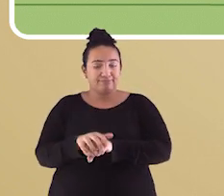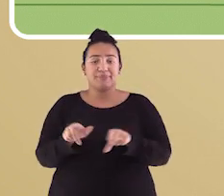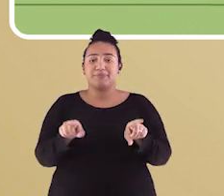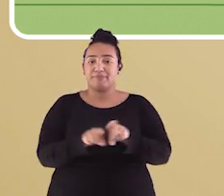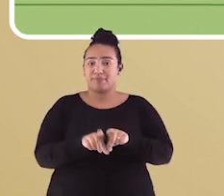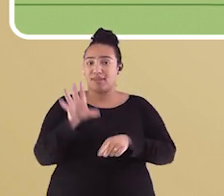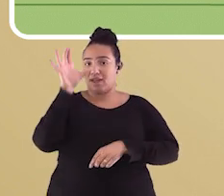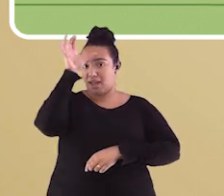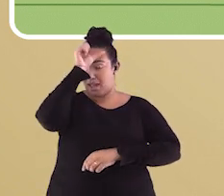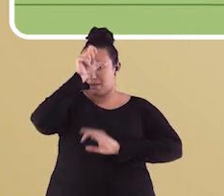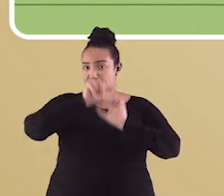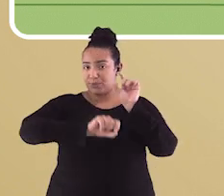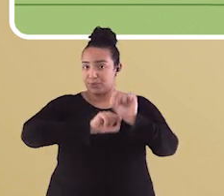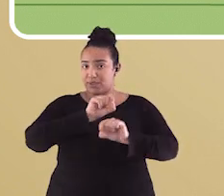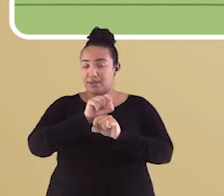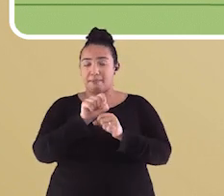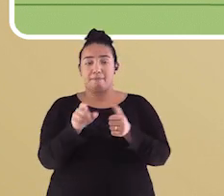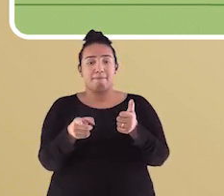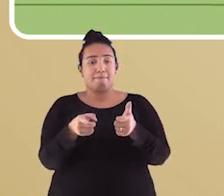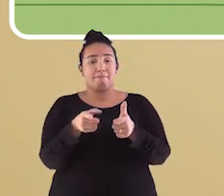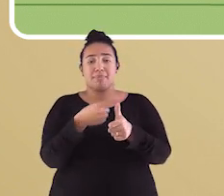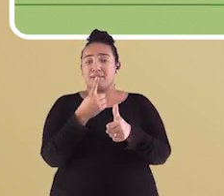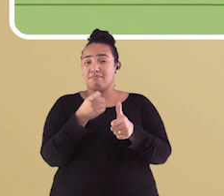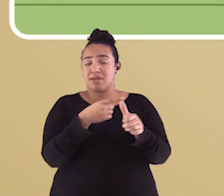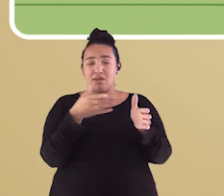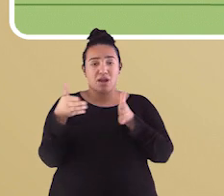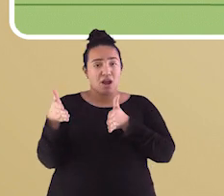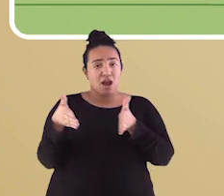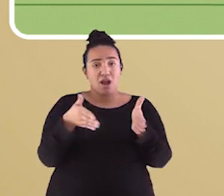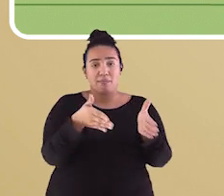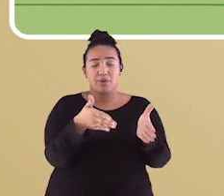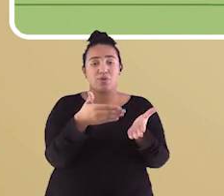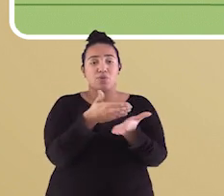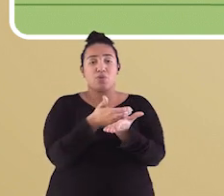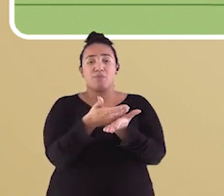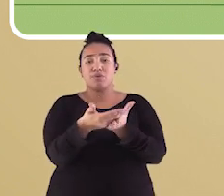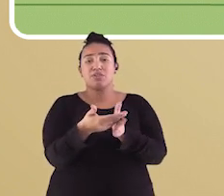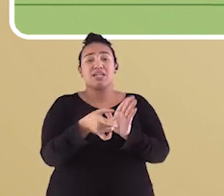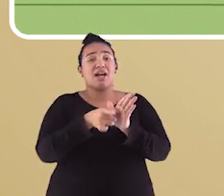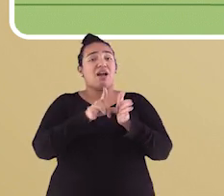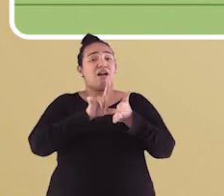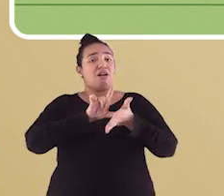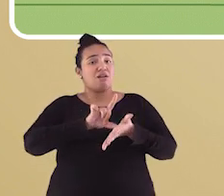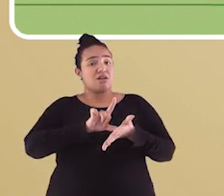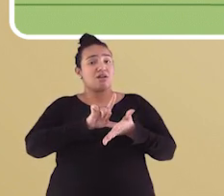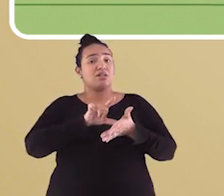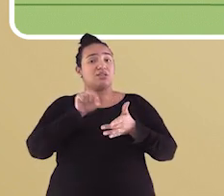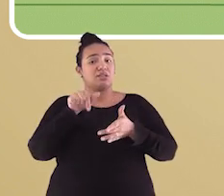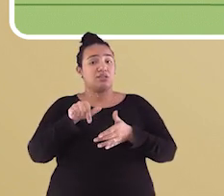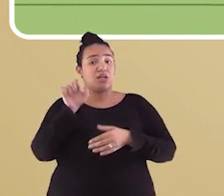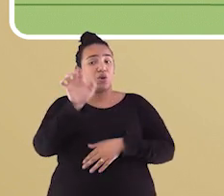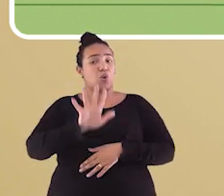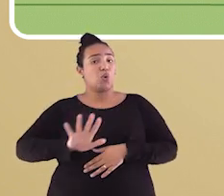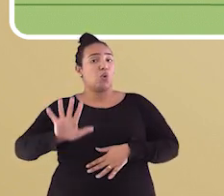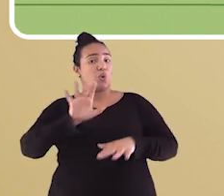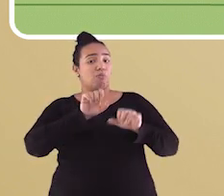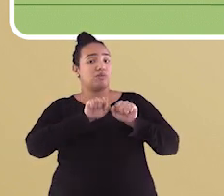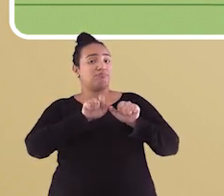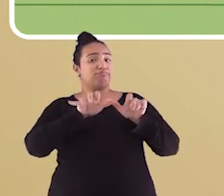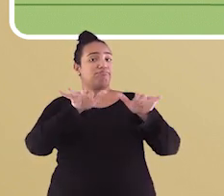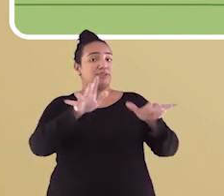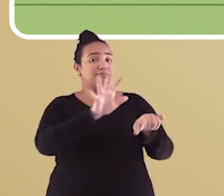também que as primeiras rotas comerciais aconteceram antes mesmo das primeiras expansões europeias pelo